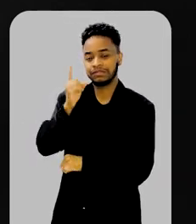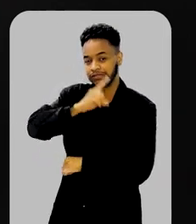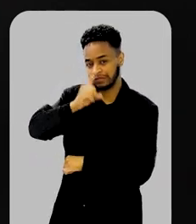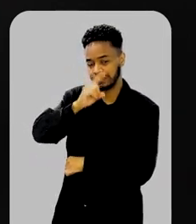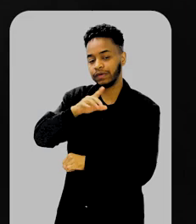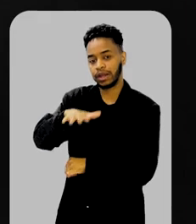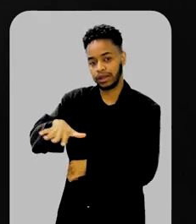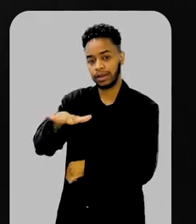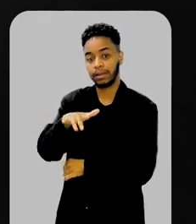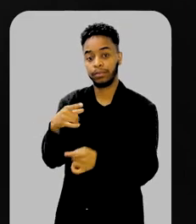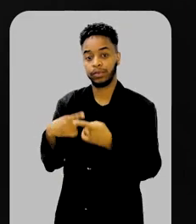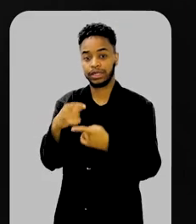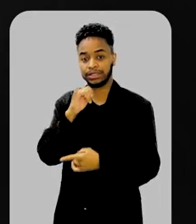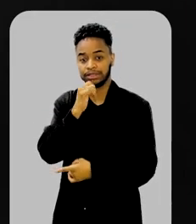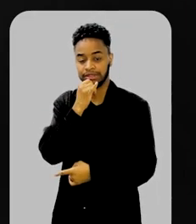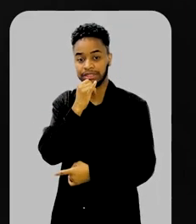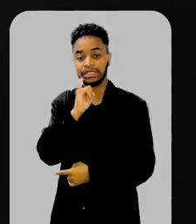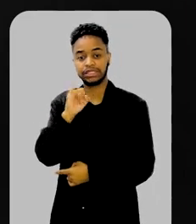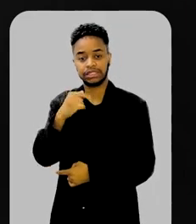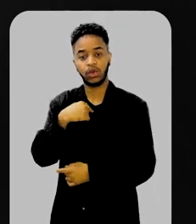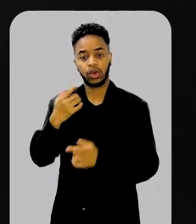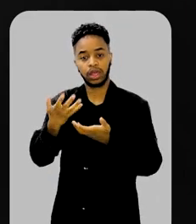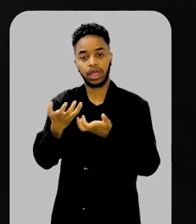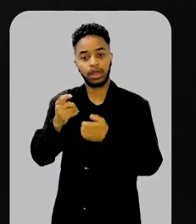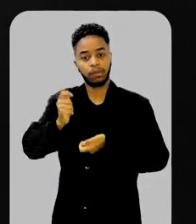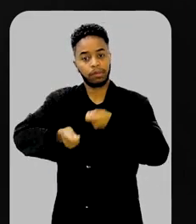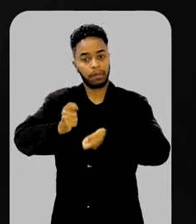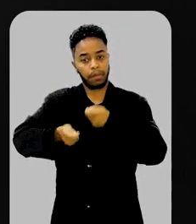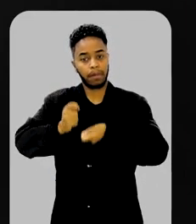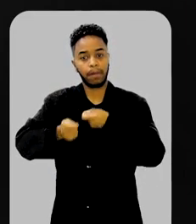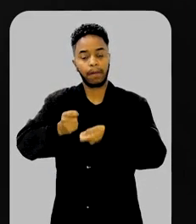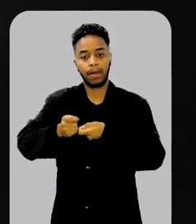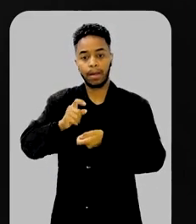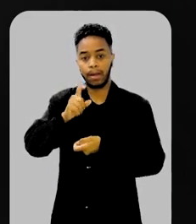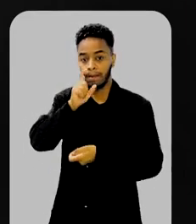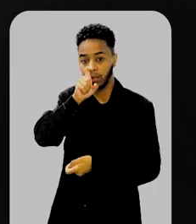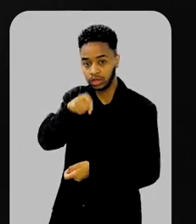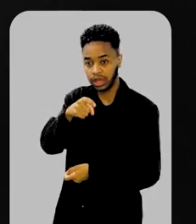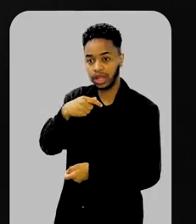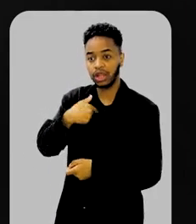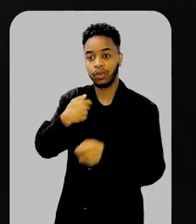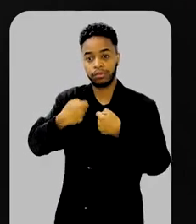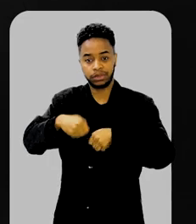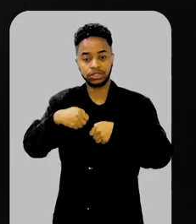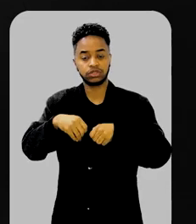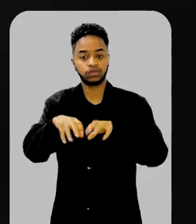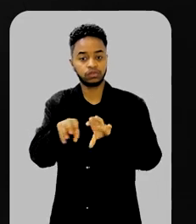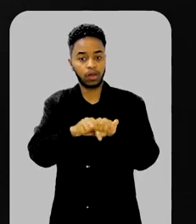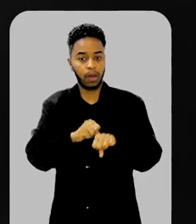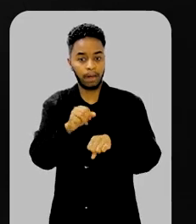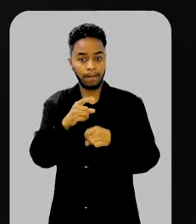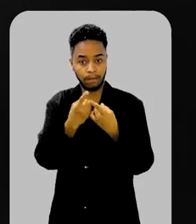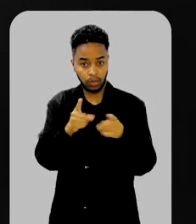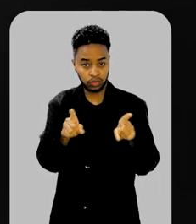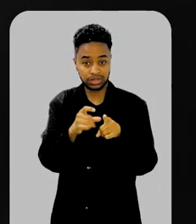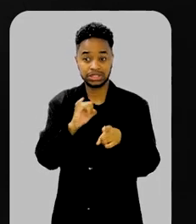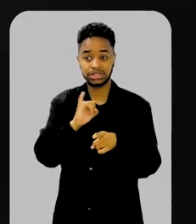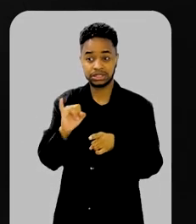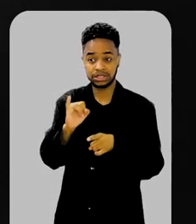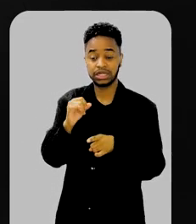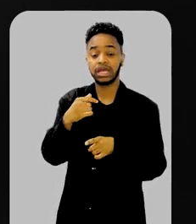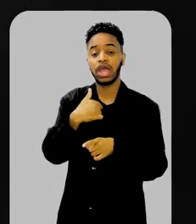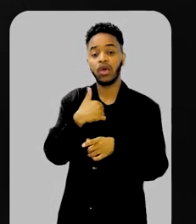pecamos de maneira geral e se eu quiser ser um ritmista da Portela eu terei uma oficina se eu quiser aperfeiçoar o